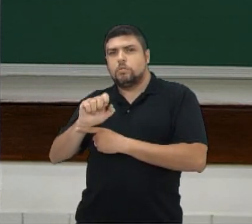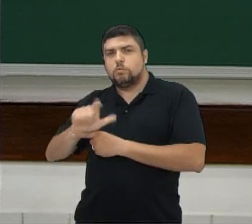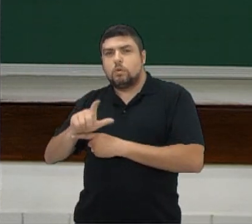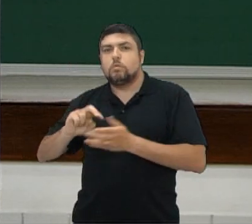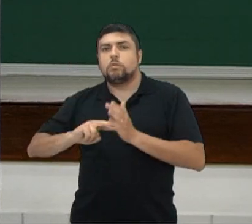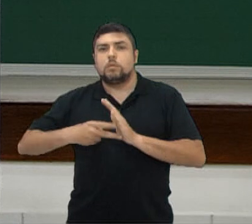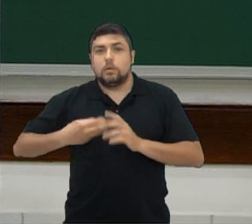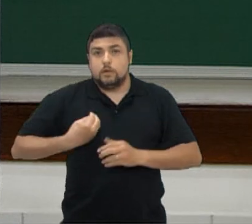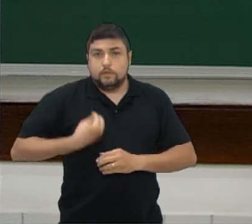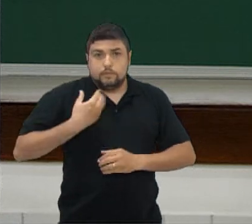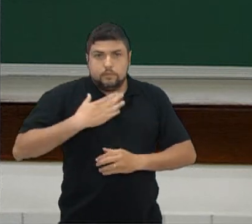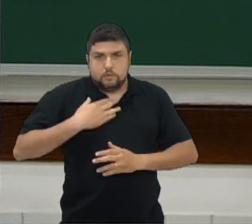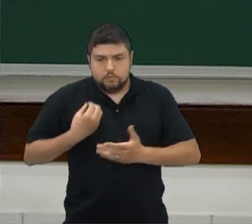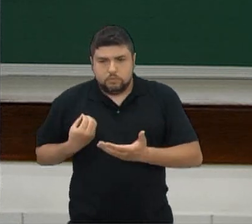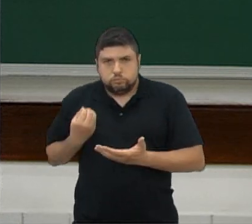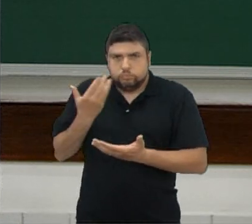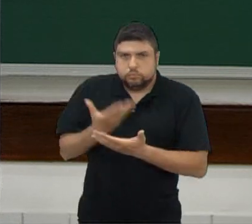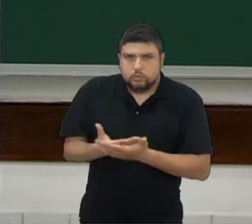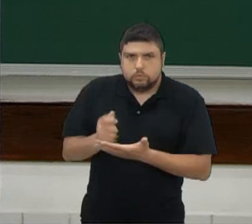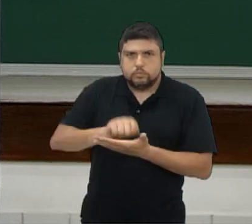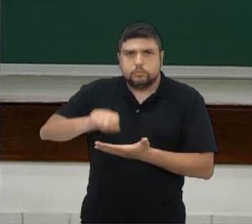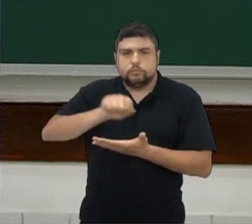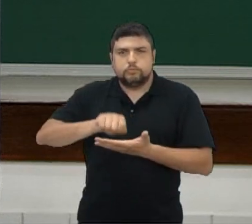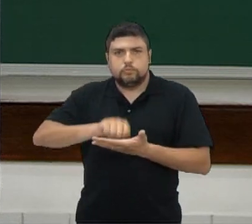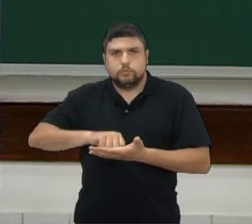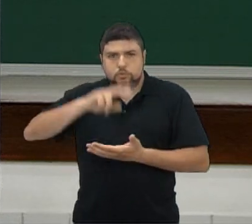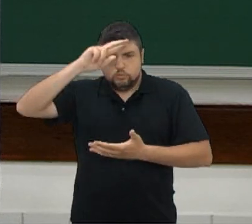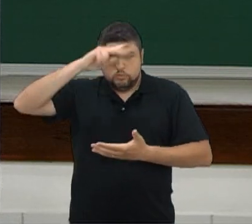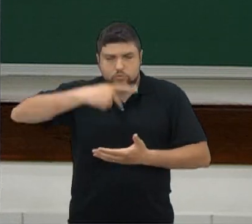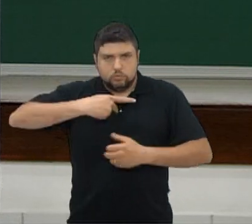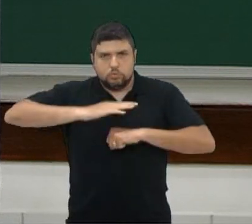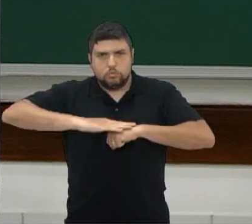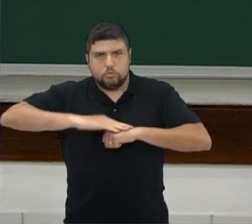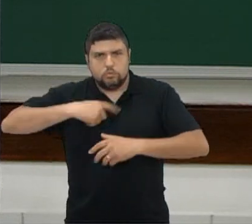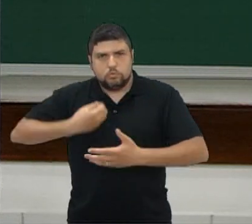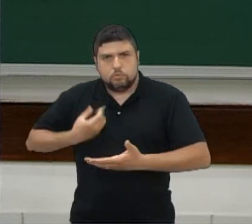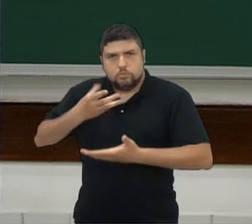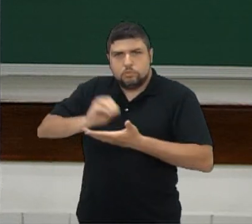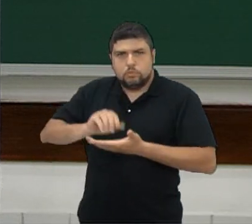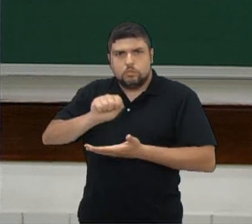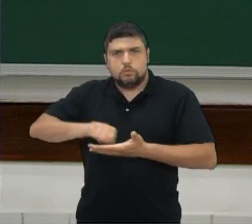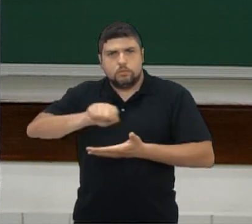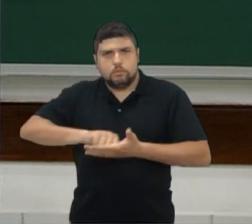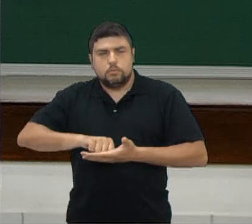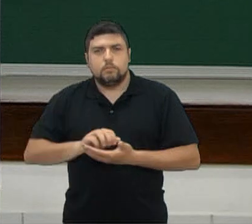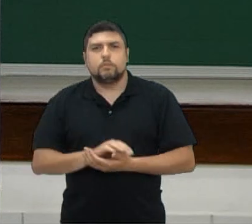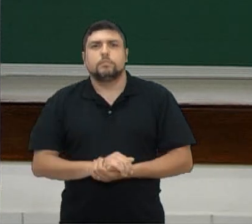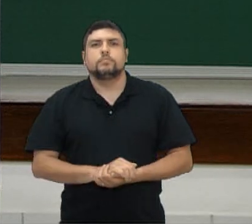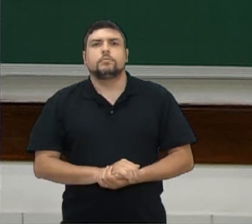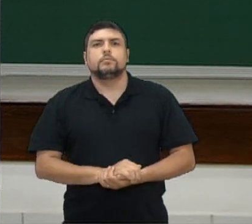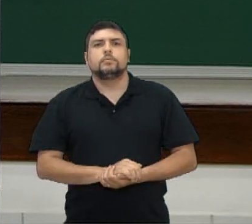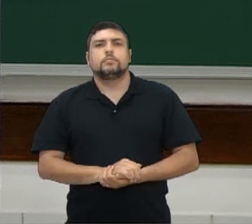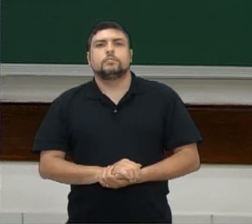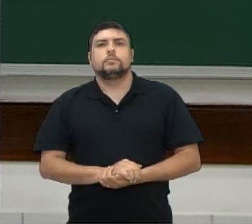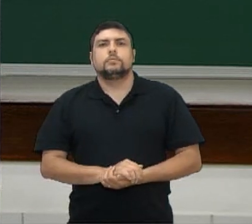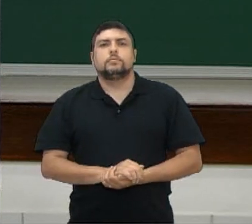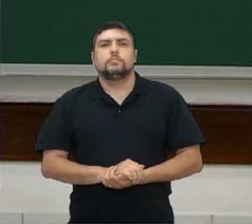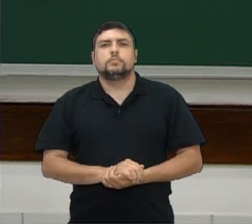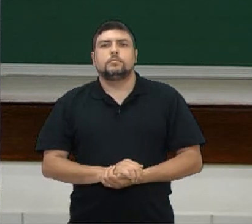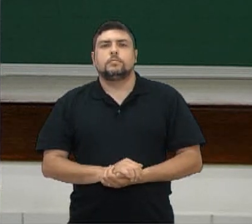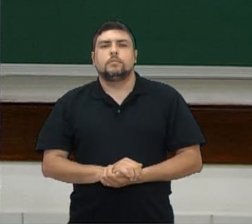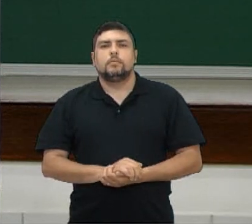vou fazer uma autobiografia, certo? A escrita da minha vida. Muito bem? Vamos agora ler